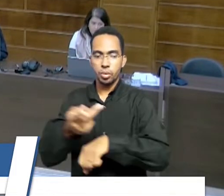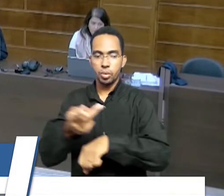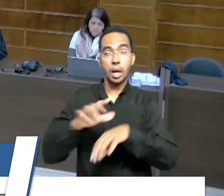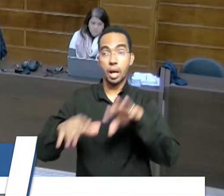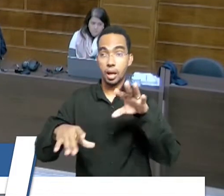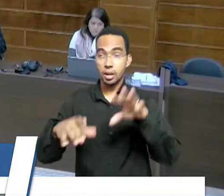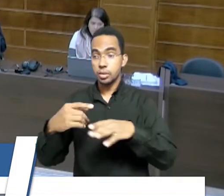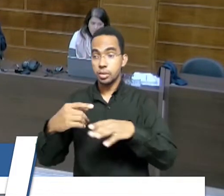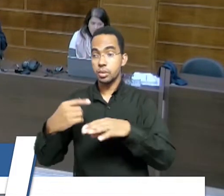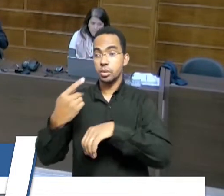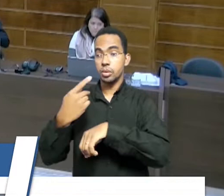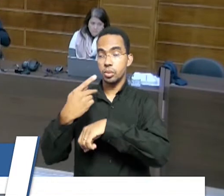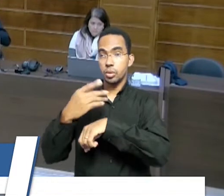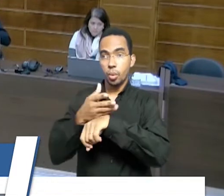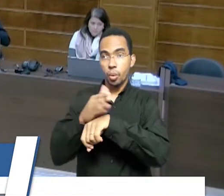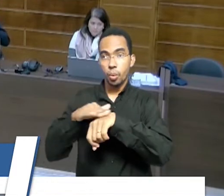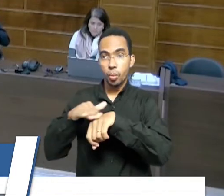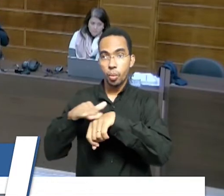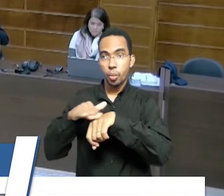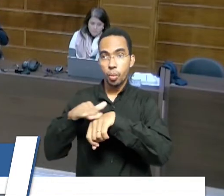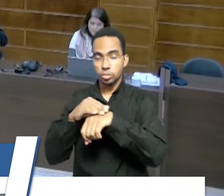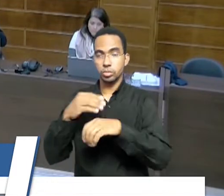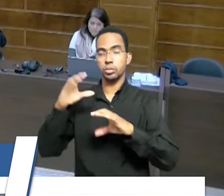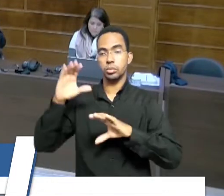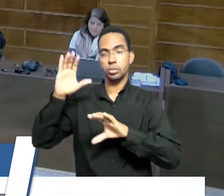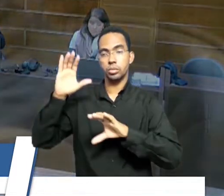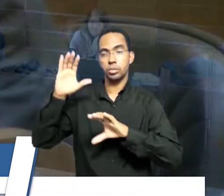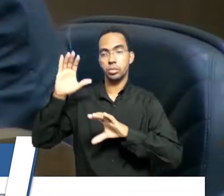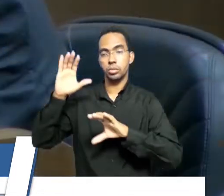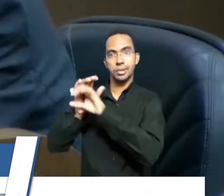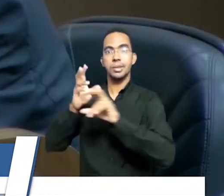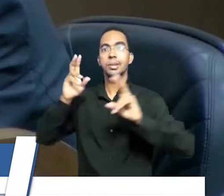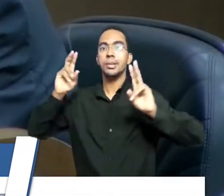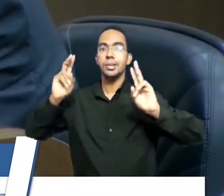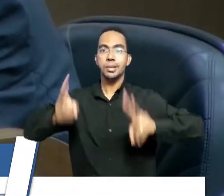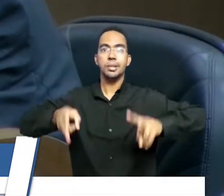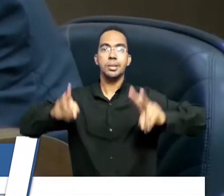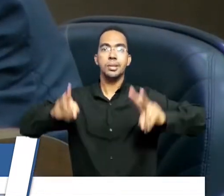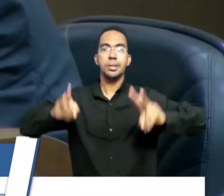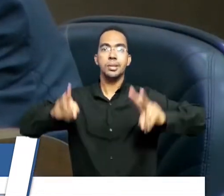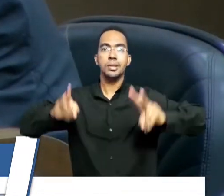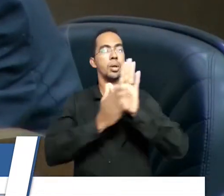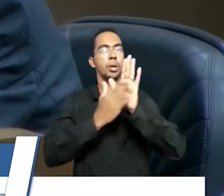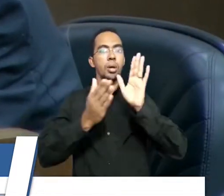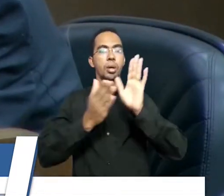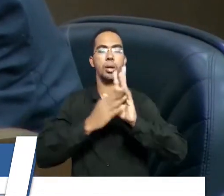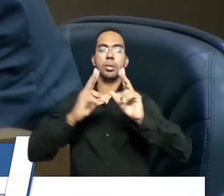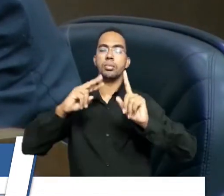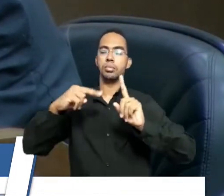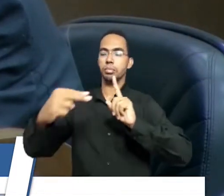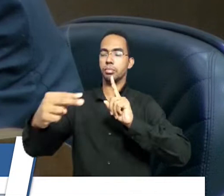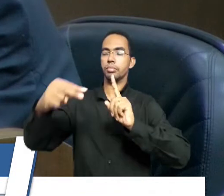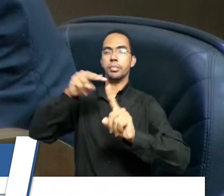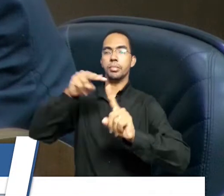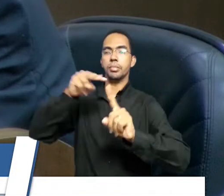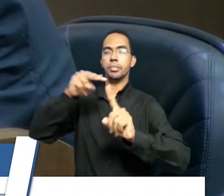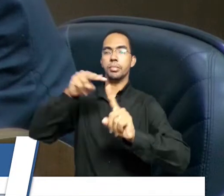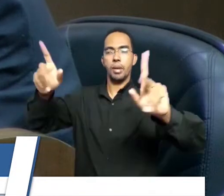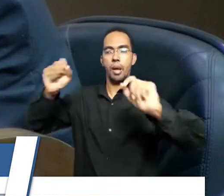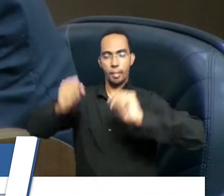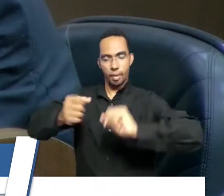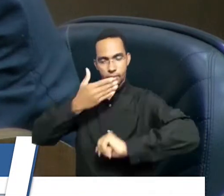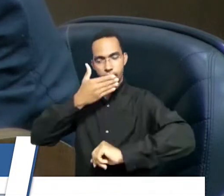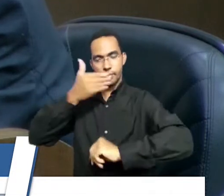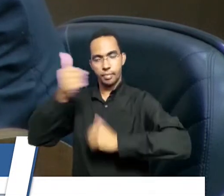candidatos. E sempre é uma promessa, uma perspectiva de melhorar a condição